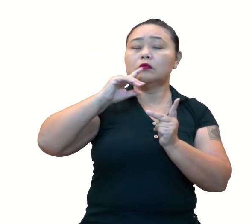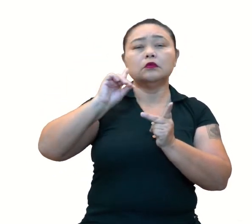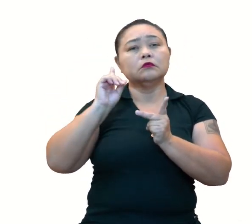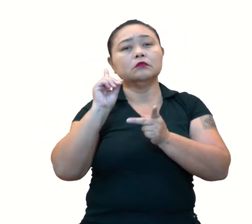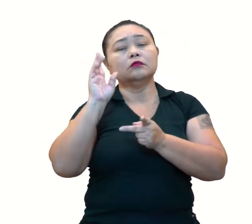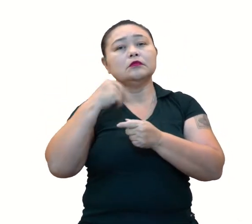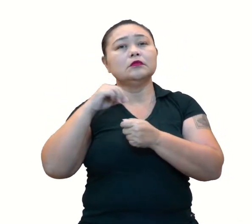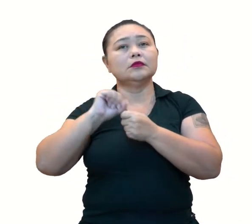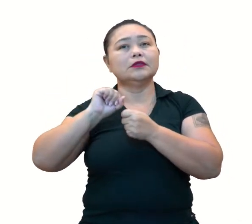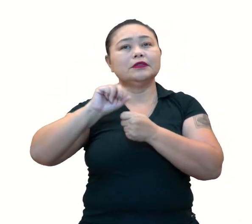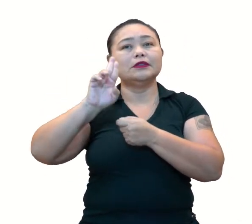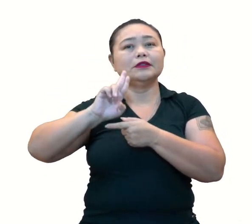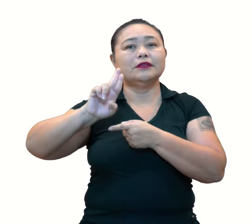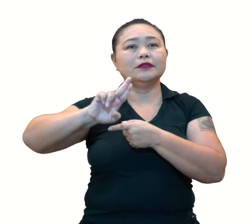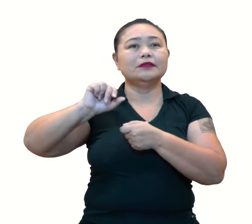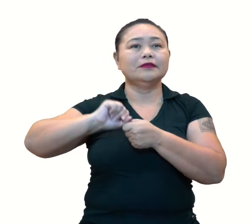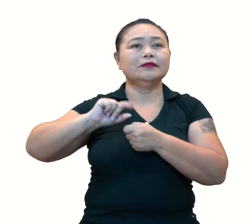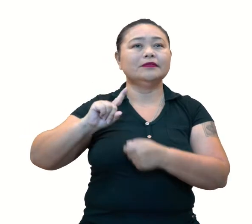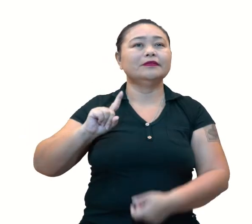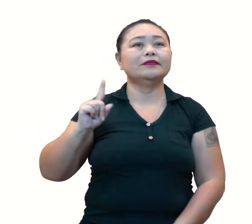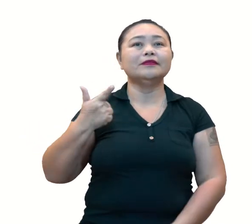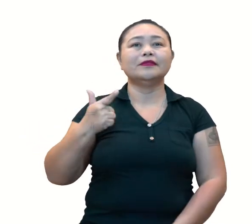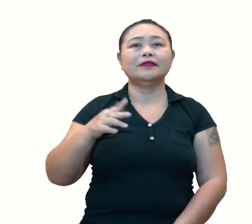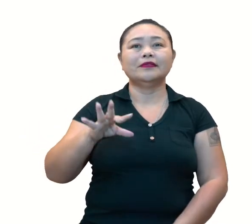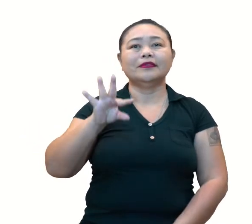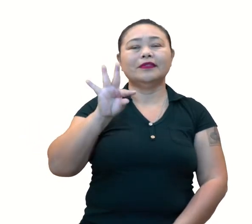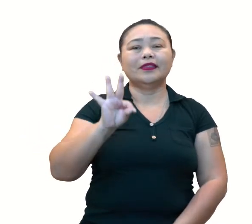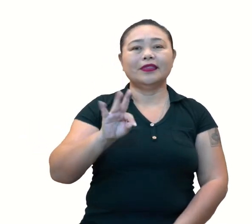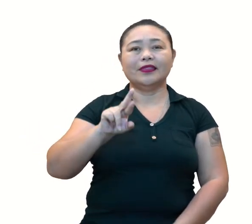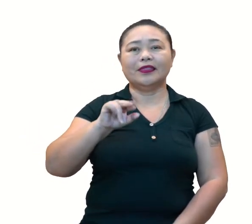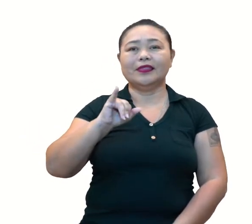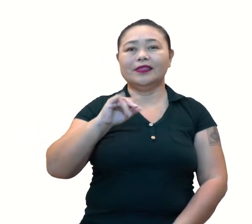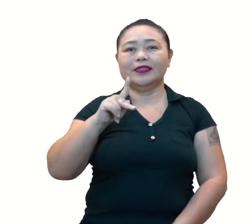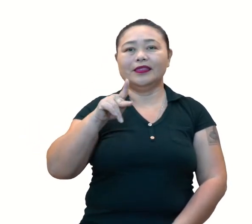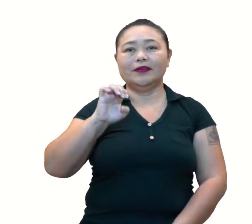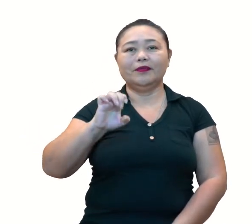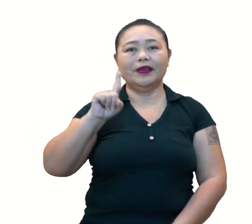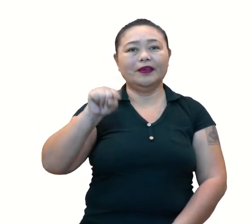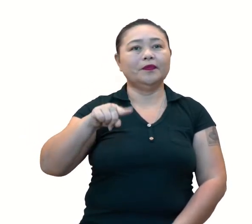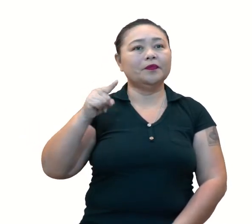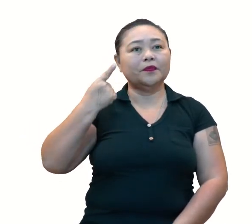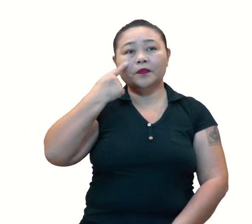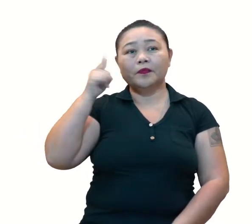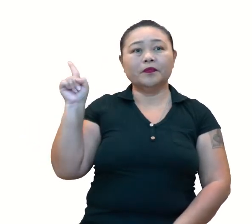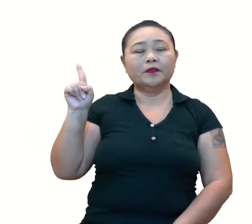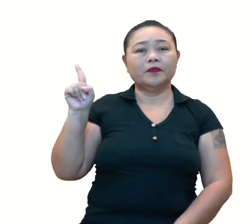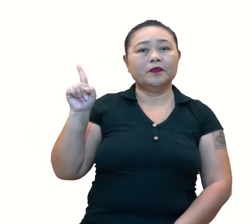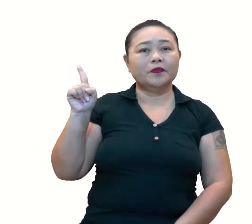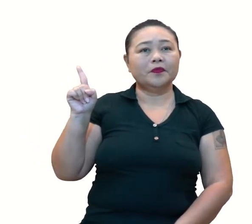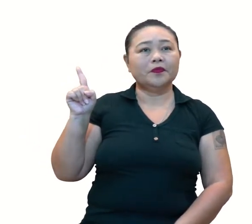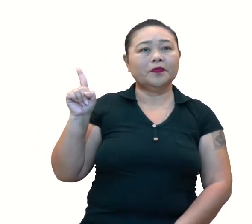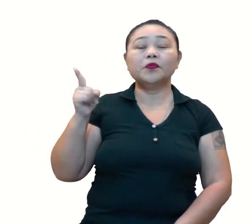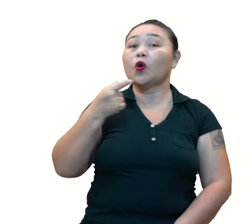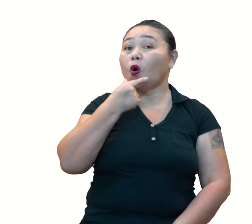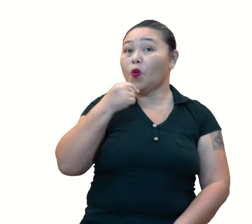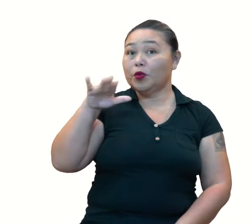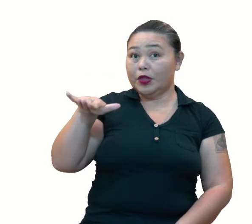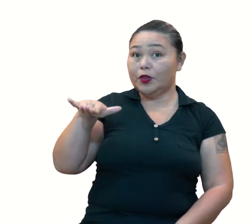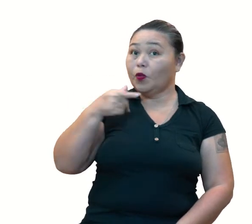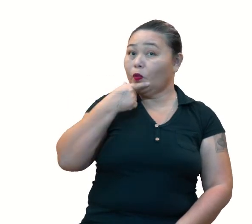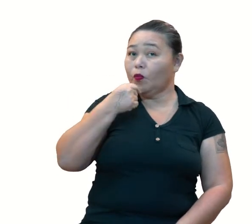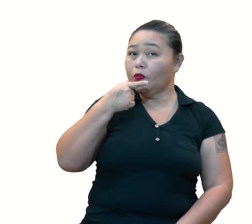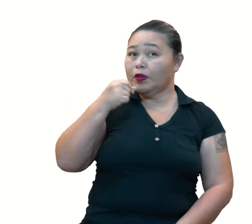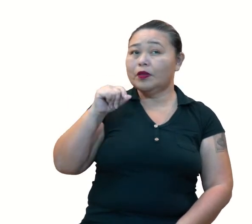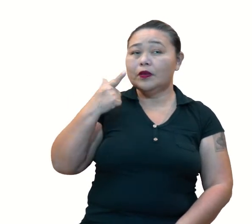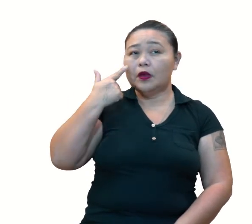Triplé. Não tem um tripé, né? 1,3 metros. Vamos dar uma olhadinha na figura? Olha aí o menininho aí, ó. Ah, sim. Curicando.